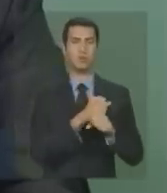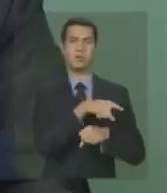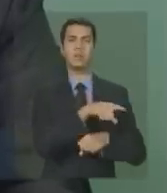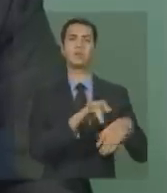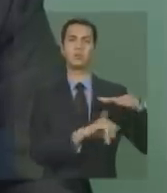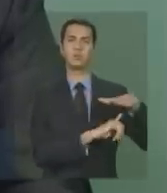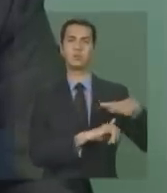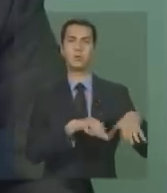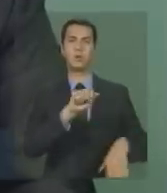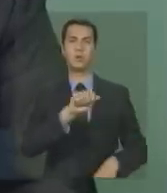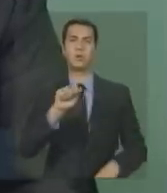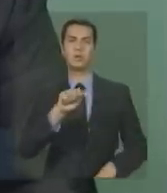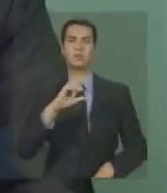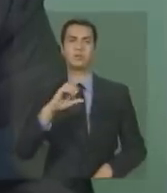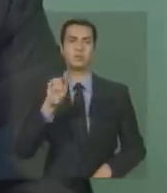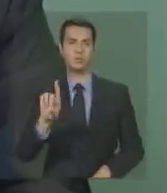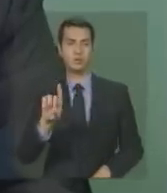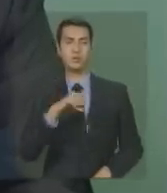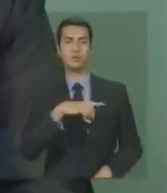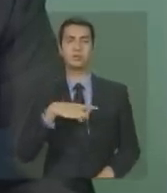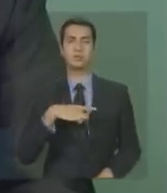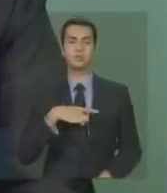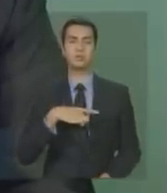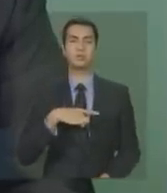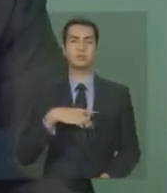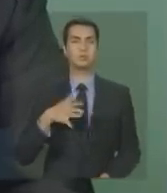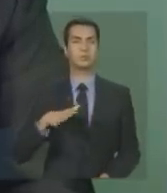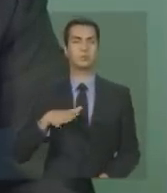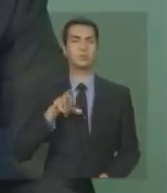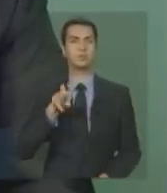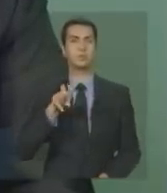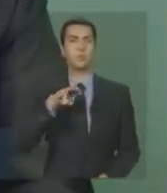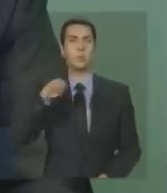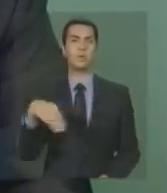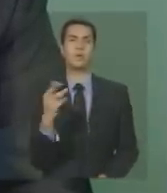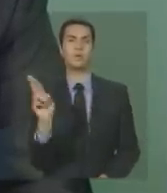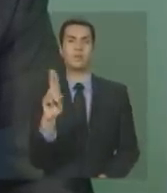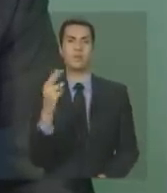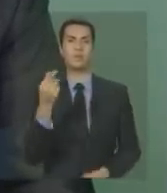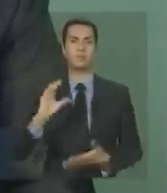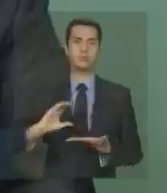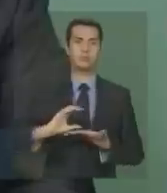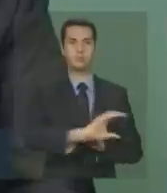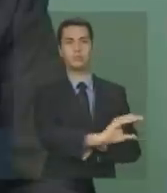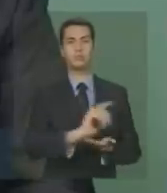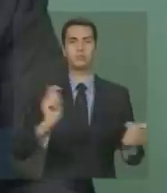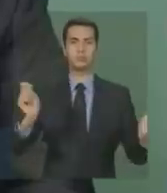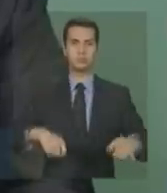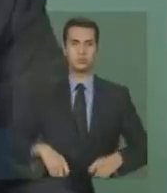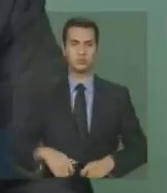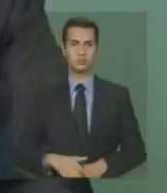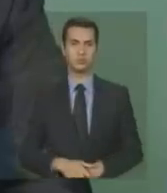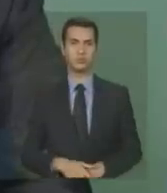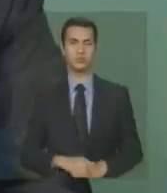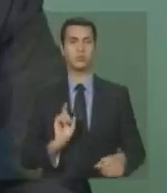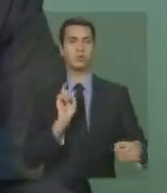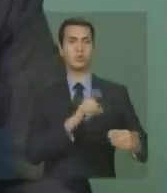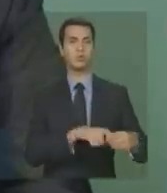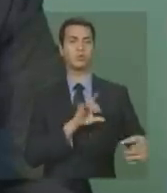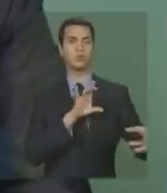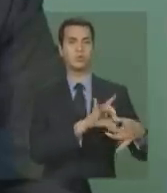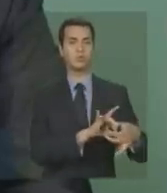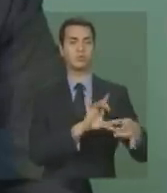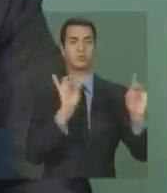habilitação são cerca de R milhões de reais que nós vamos já esse ano repassar um convênio específico com a